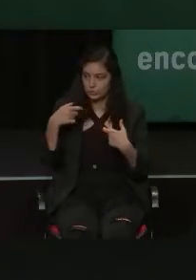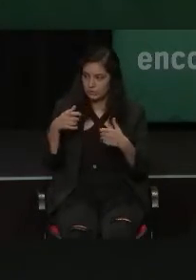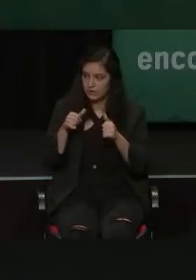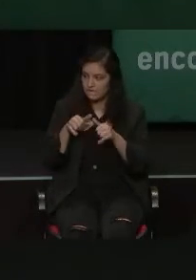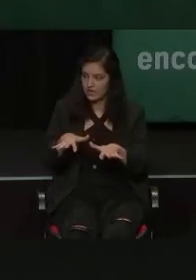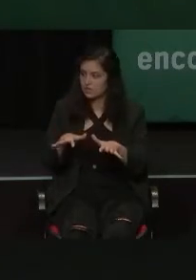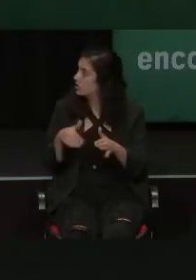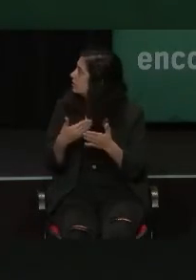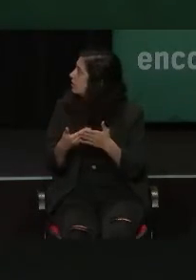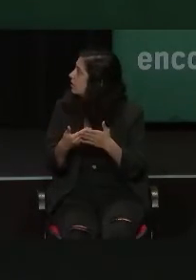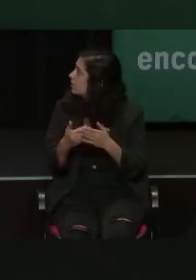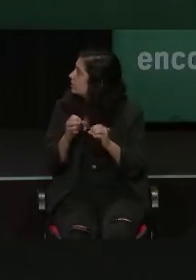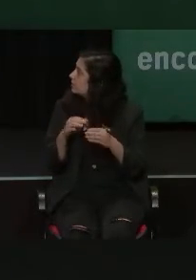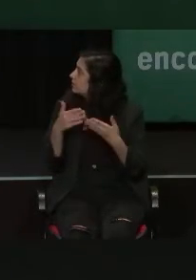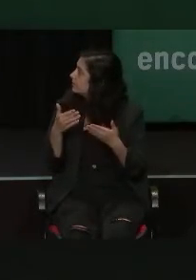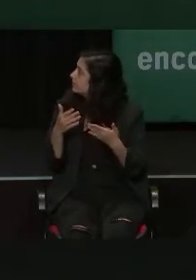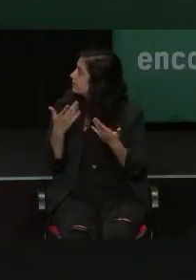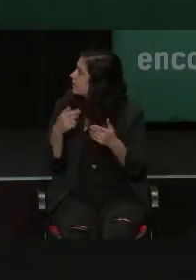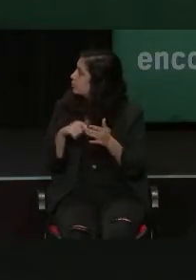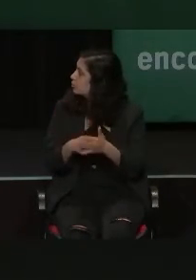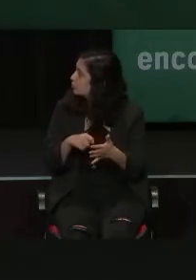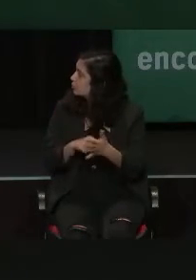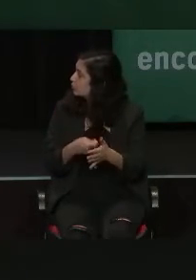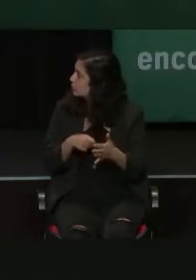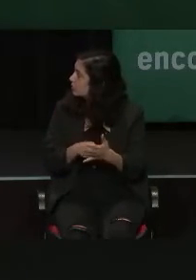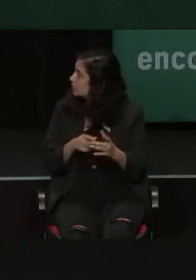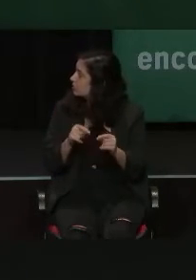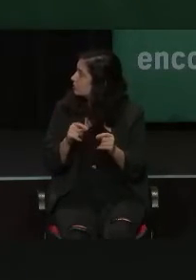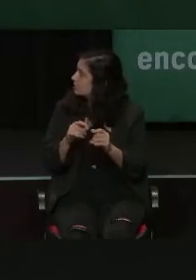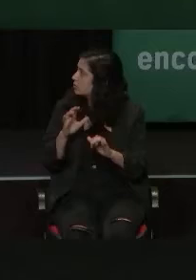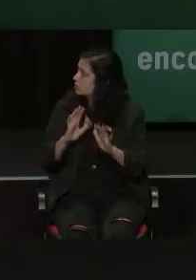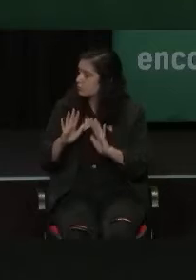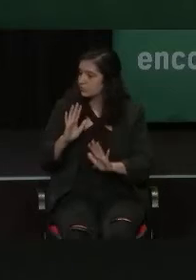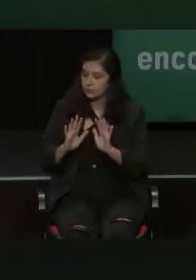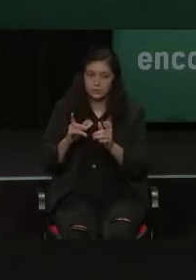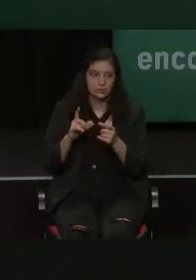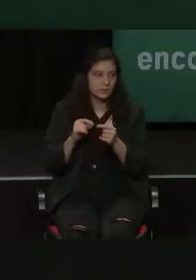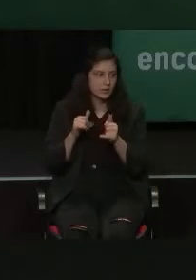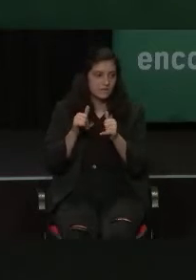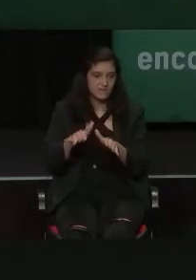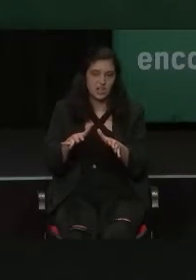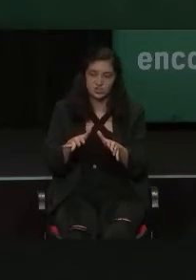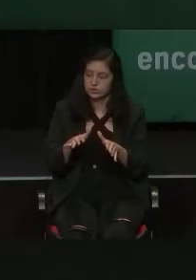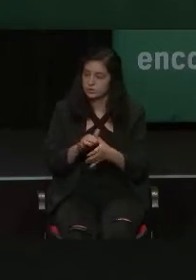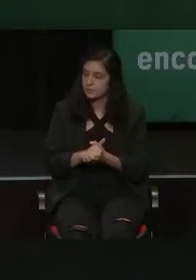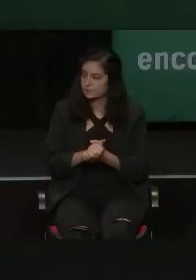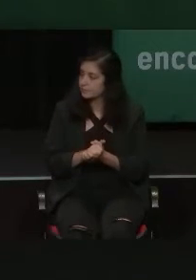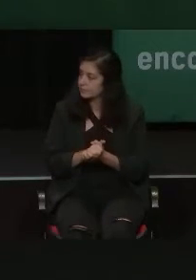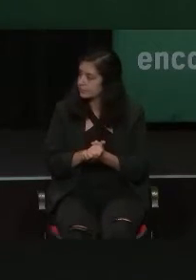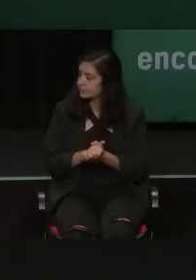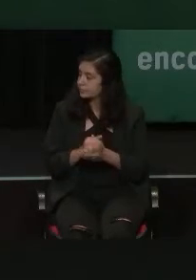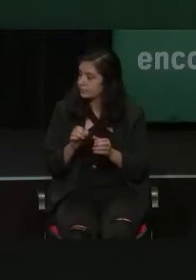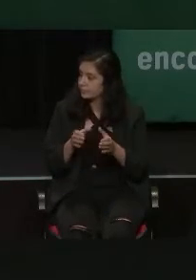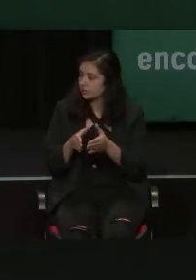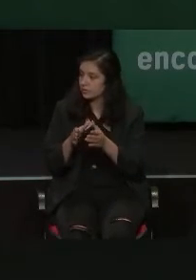is 80% das considered infecções the major humanas cause of e são persistence consideradas a and the principal recurrence causa or de relapse of persistência infections, e de leading